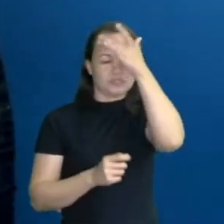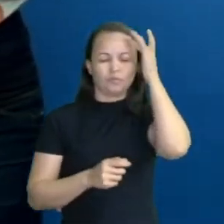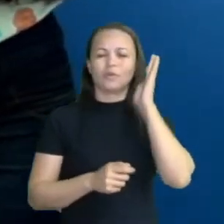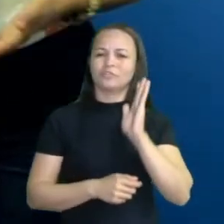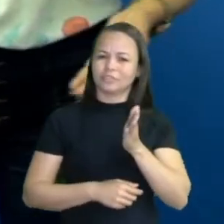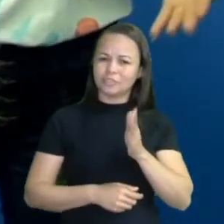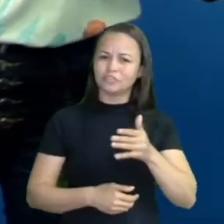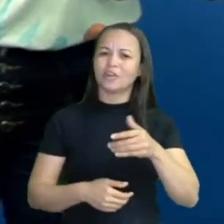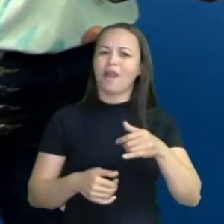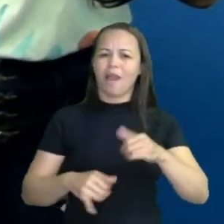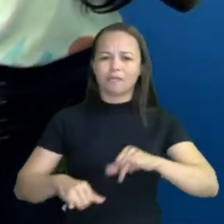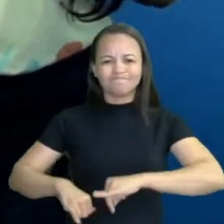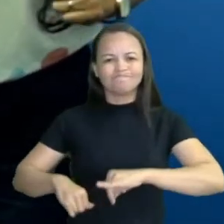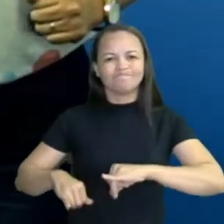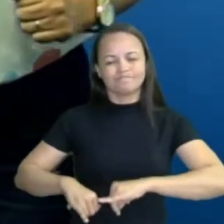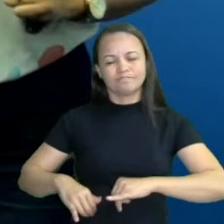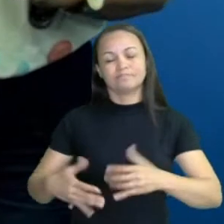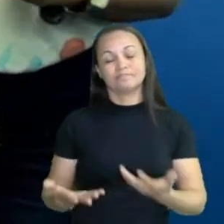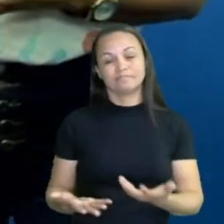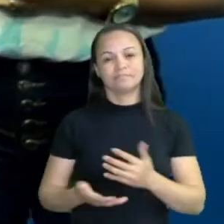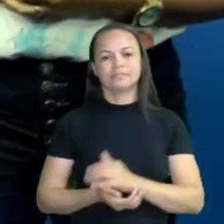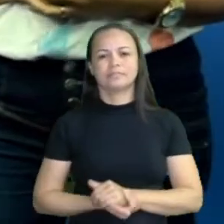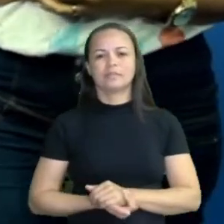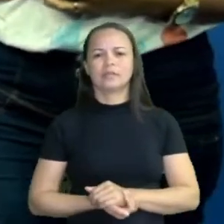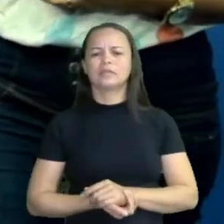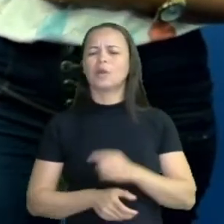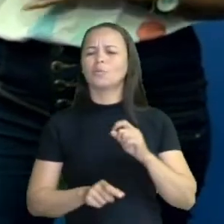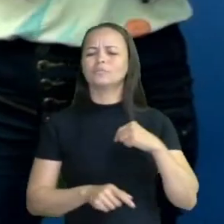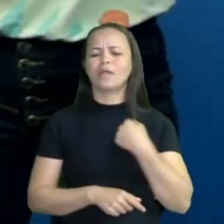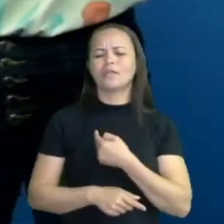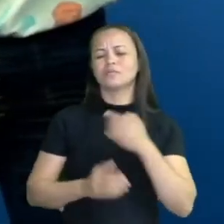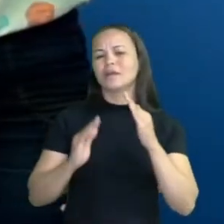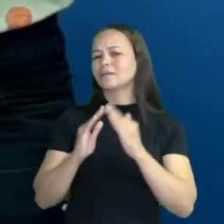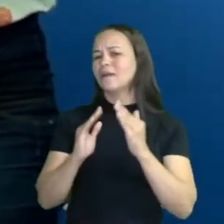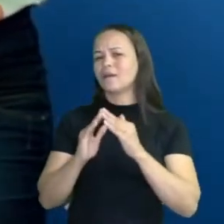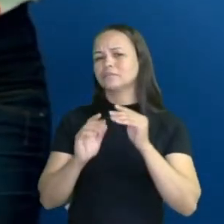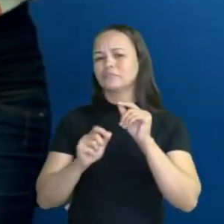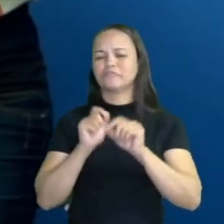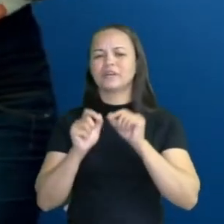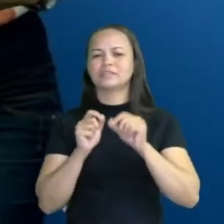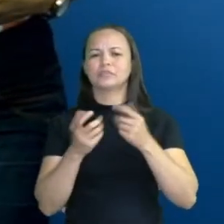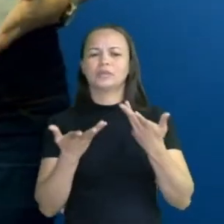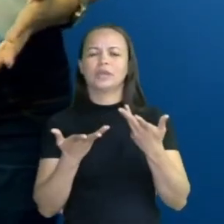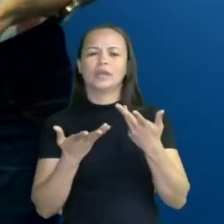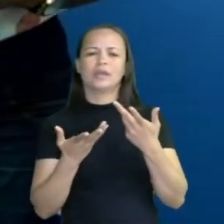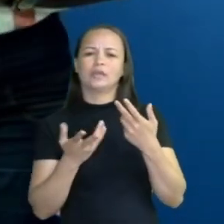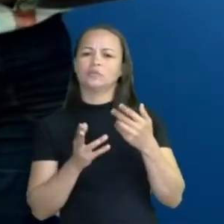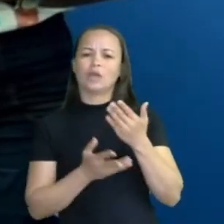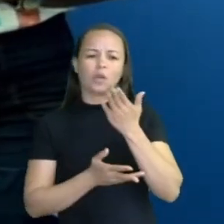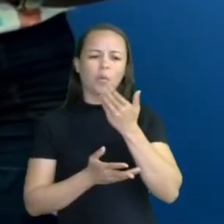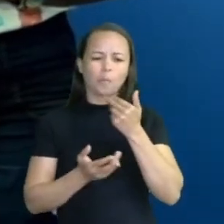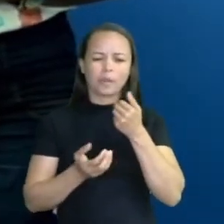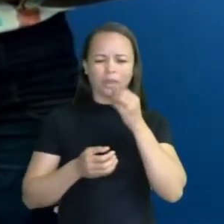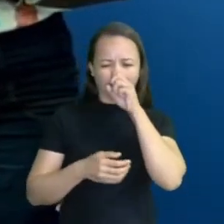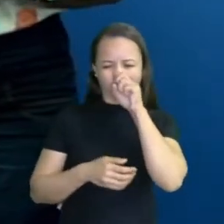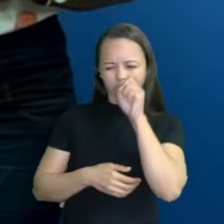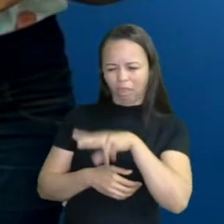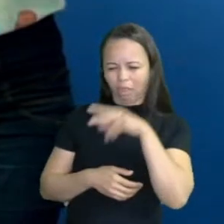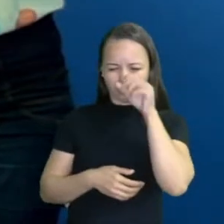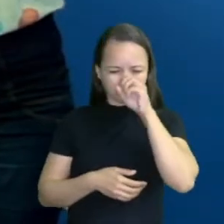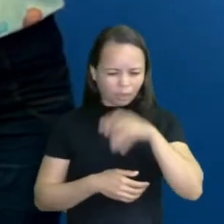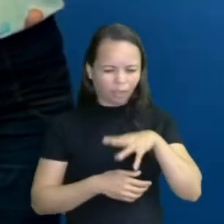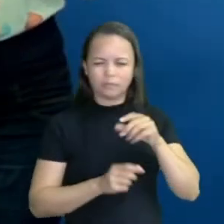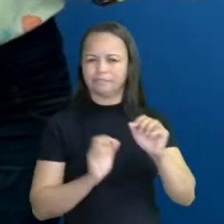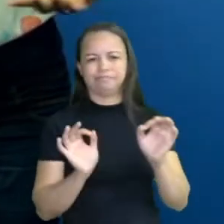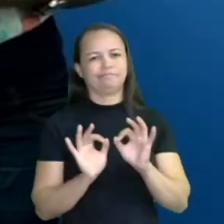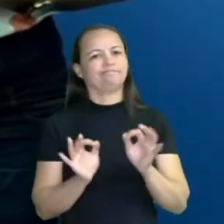aí, na nossa casa, o que é que a gente está fazendo para não estar estragando alimentos? O que a gente está